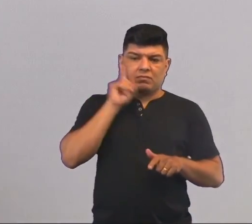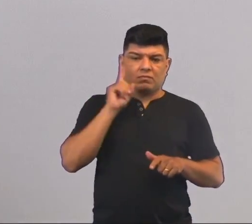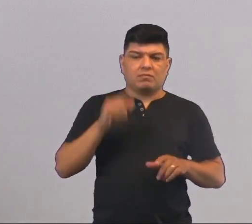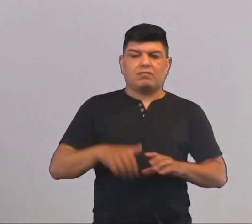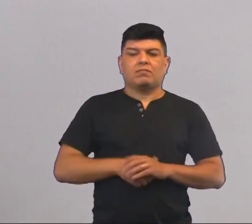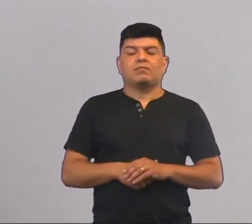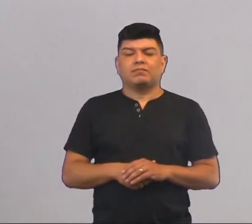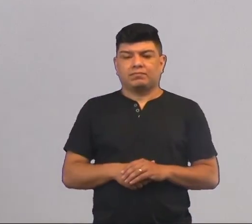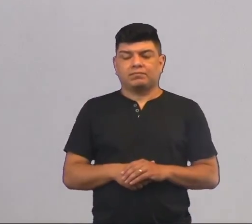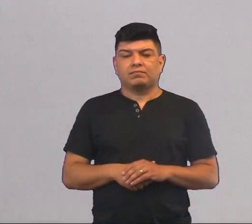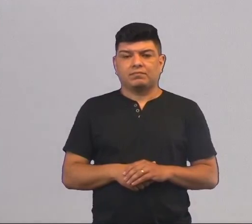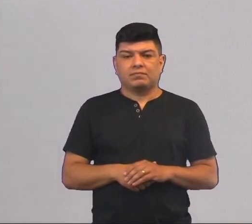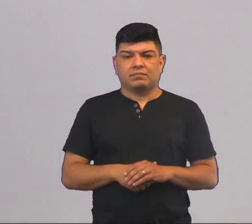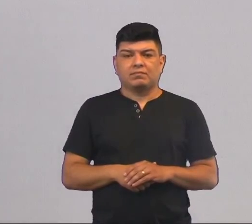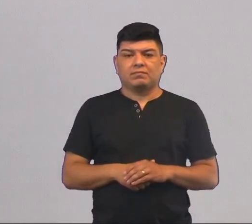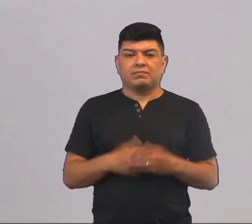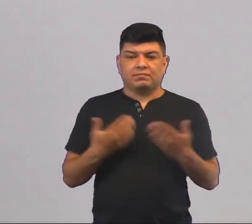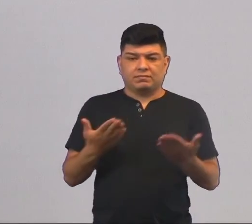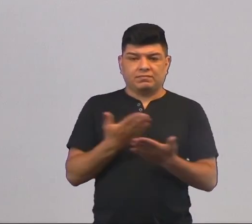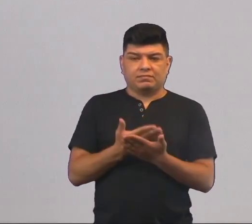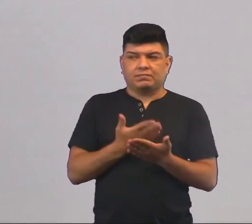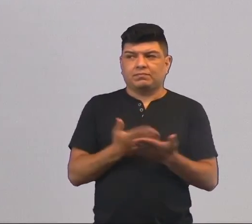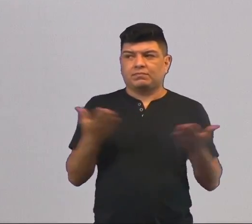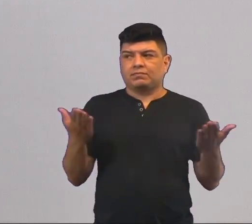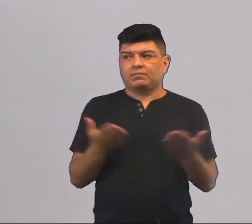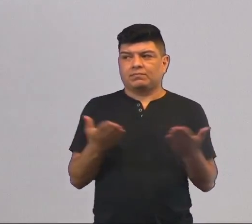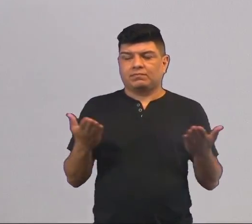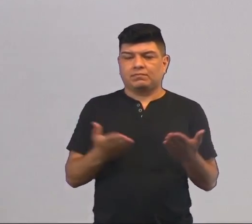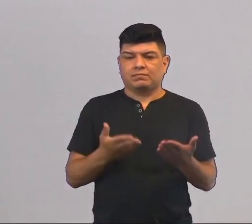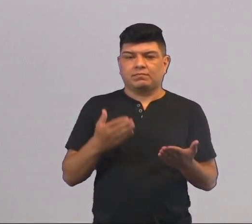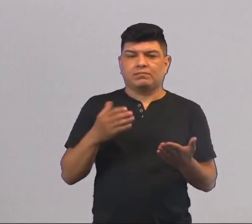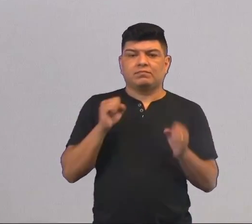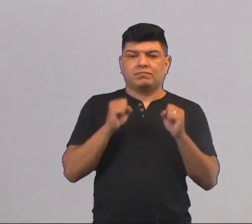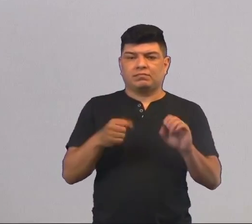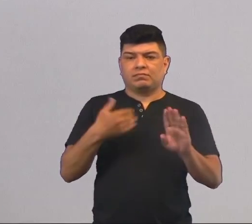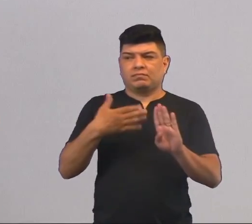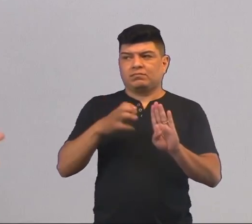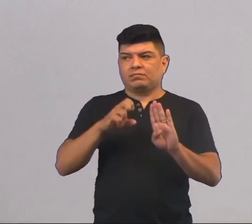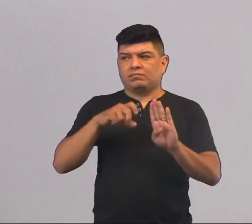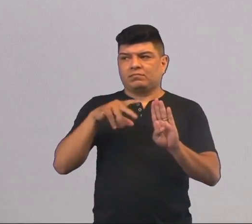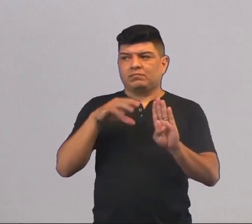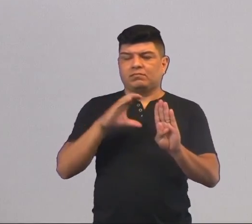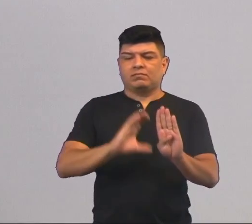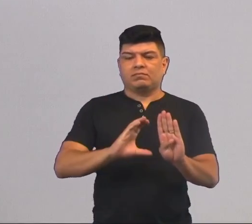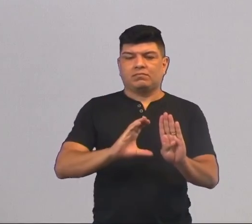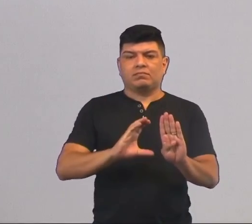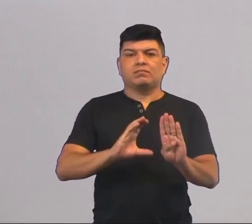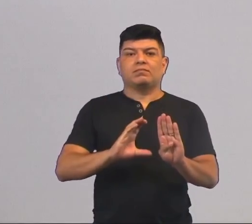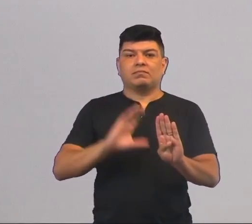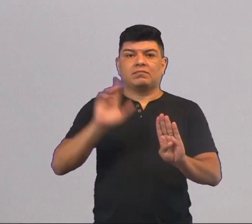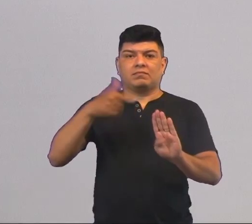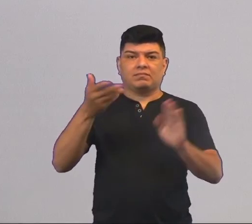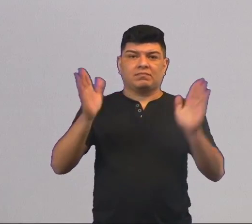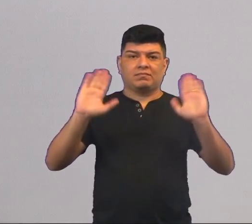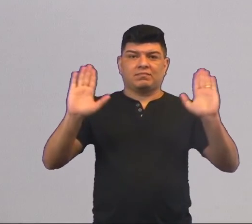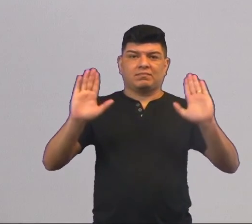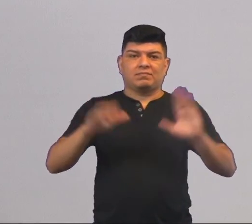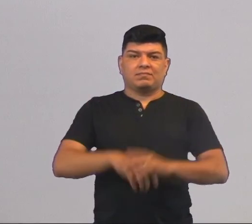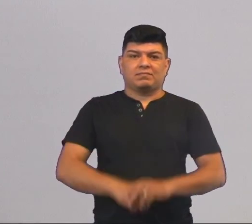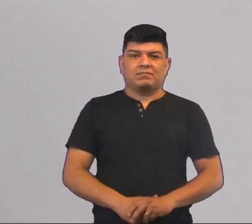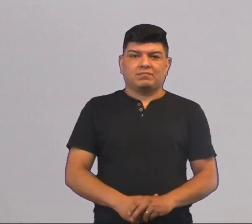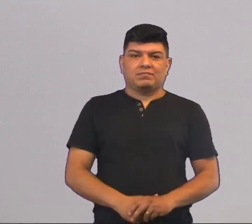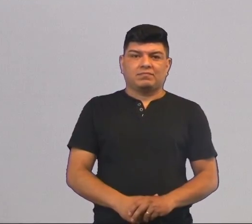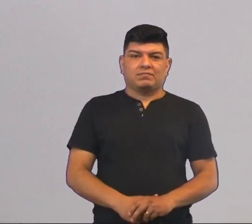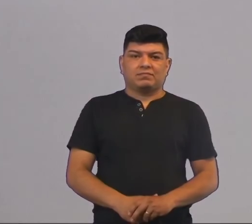afazeres do nosso cotidiano Então essa foi a nossa aula de hoje podem se sala mais vezes na plataforma educ até a